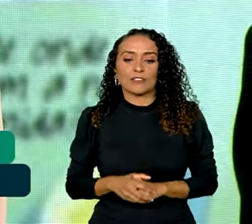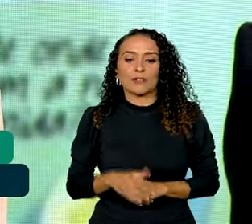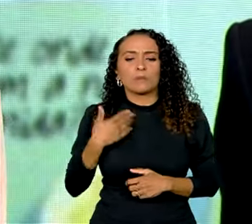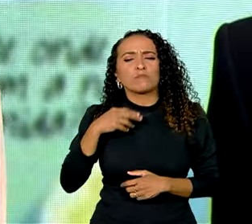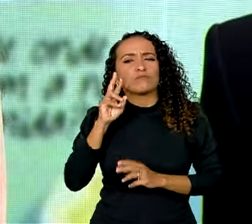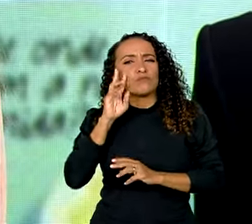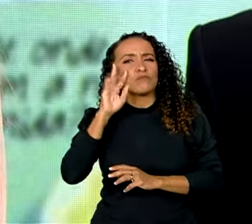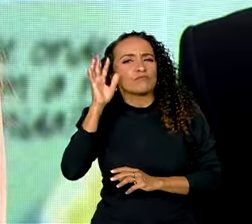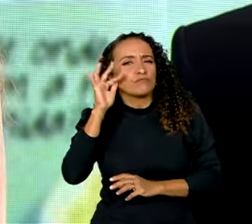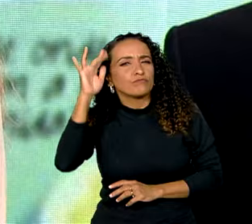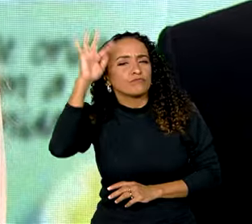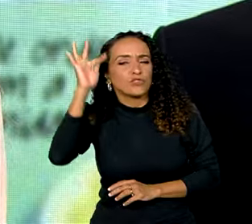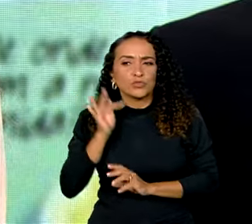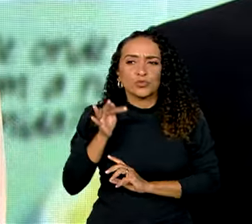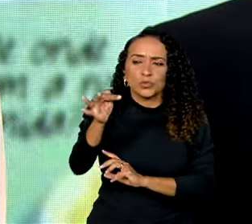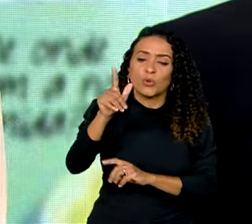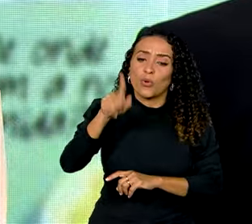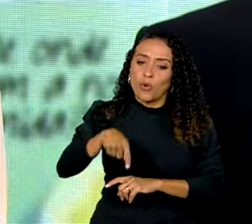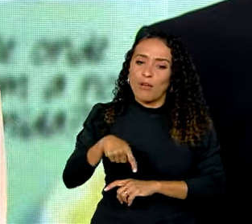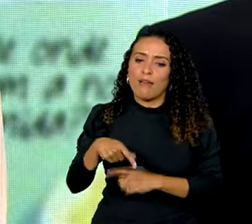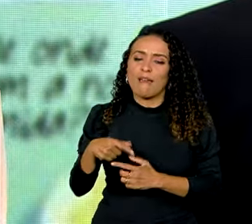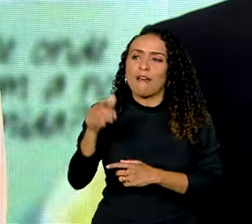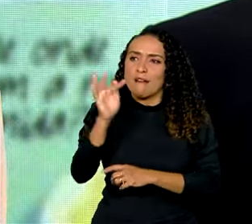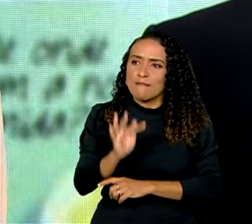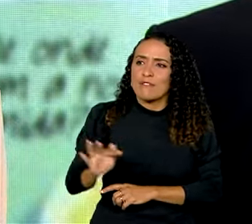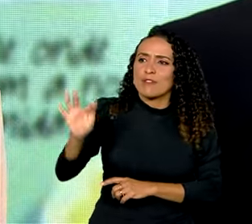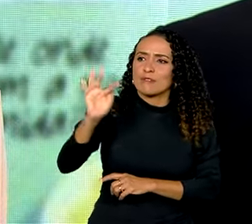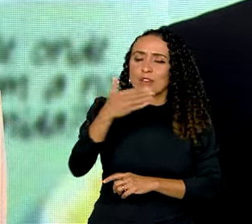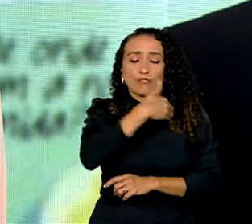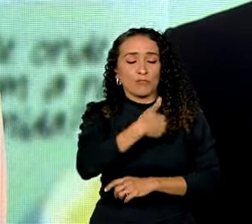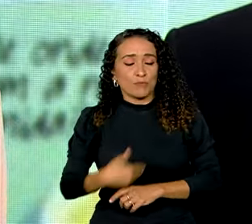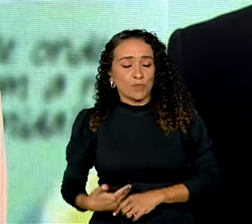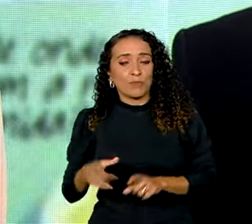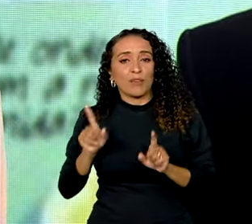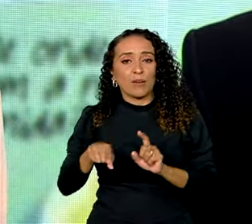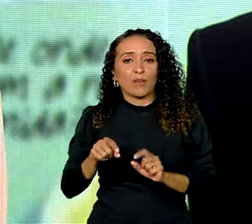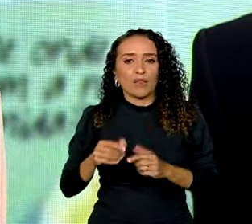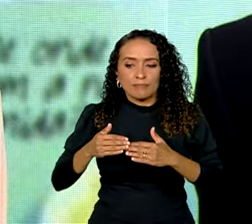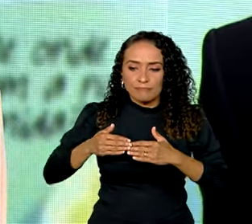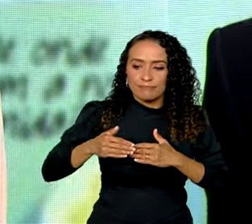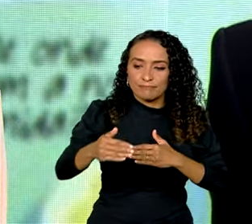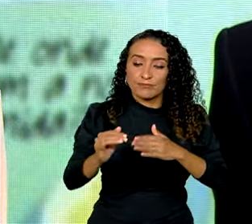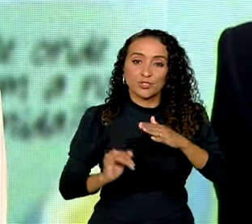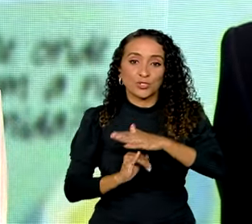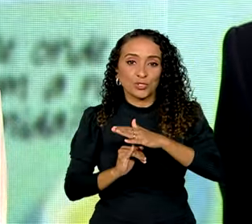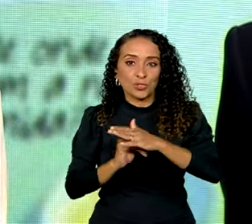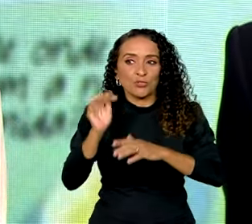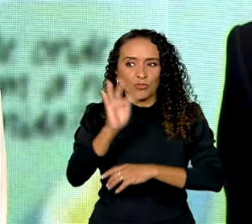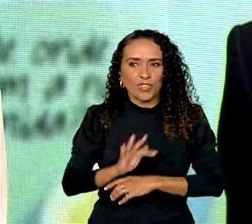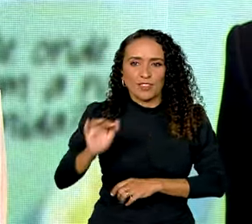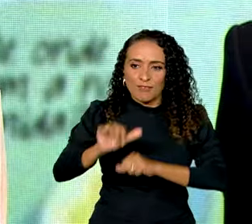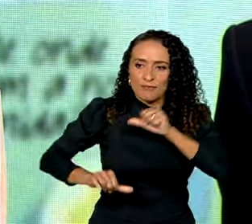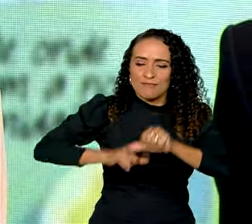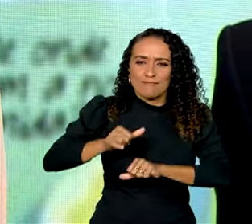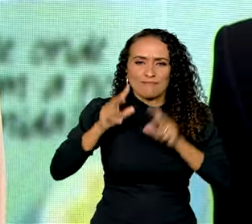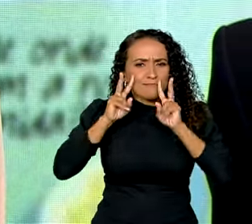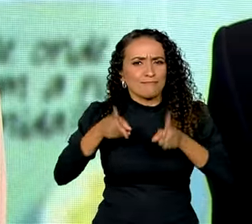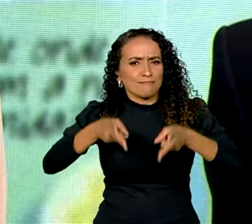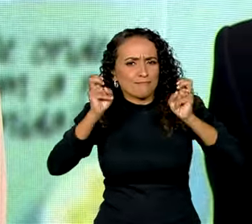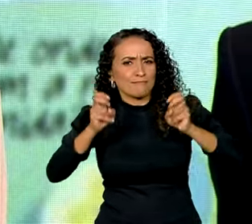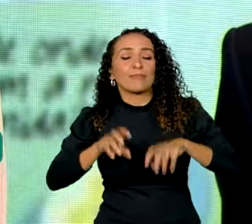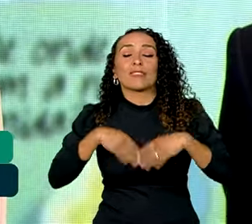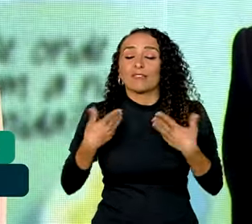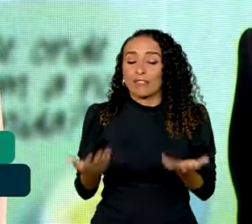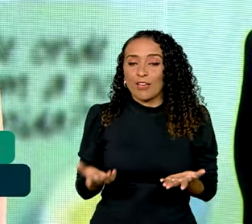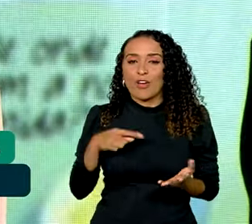um futuro, assim como eu sonho uma universidade pública, e a partir do Instituto Federal muda a nossa percepção.